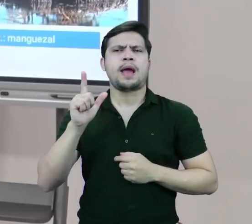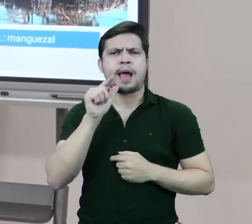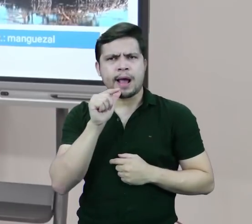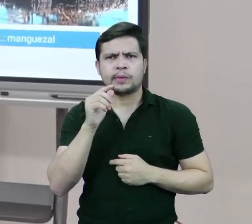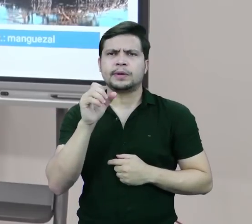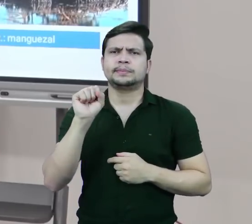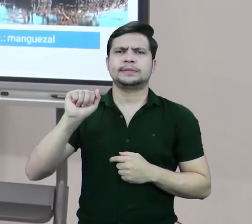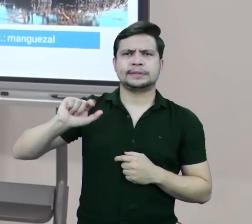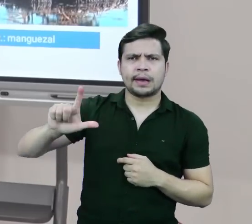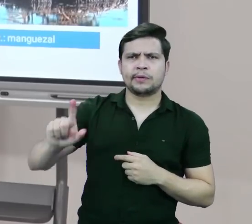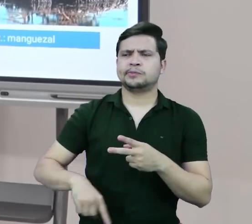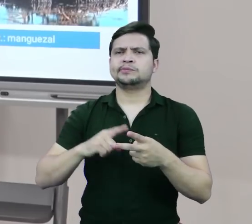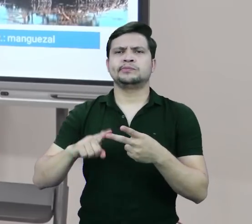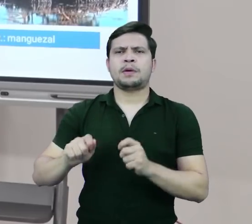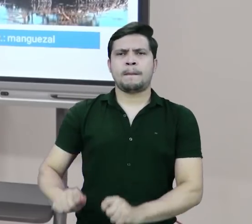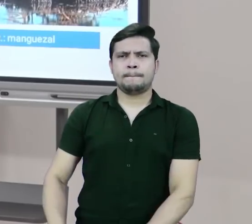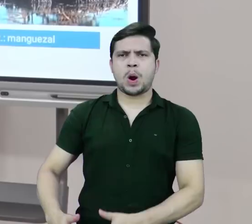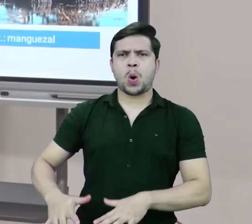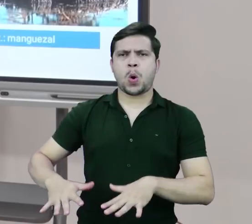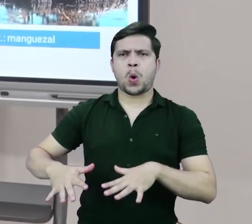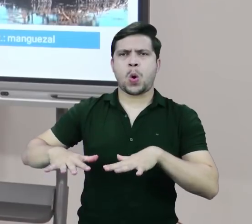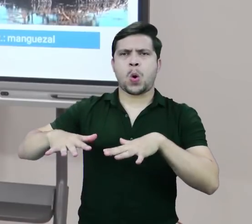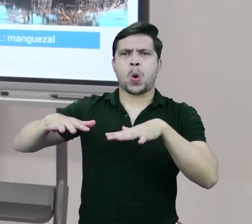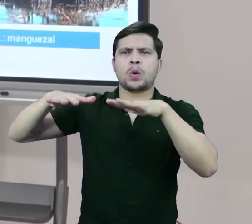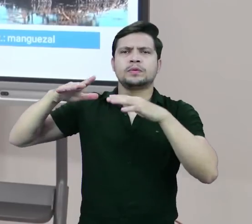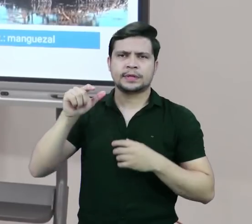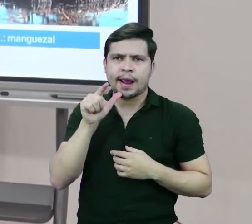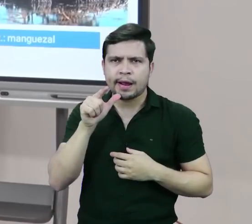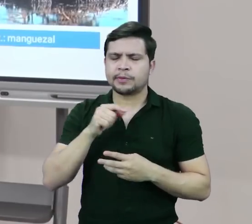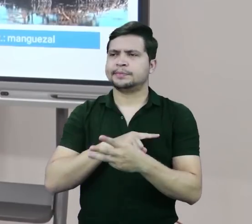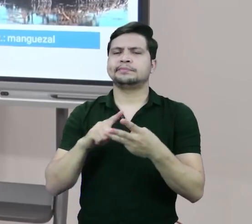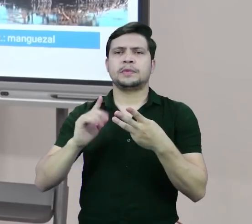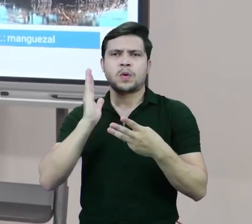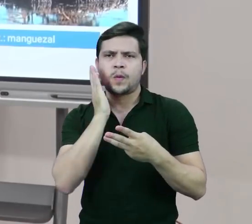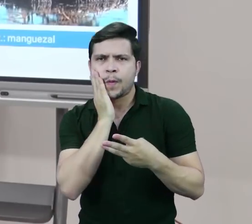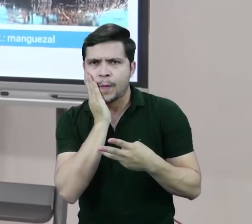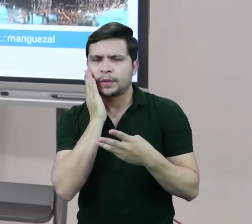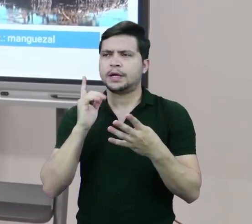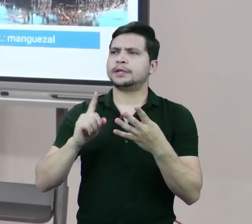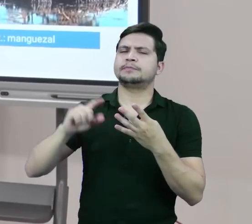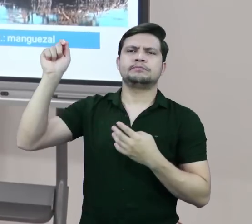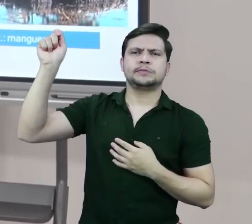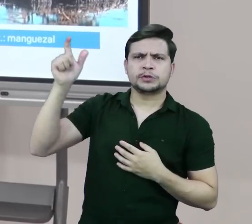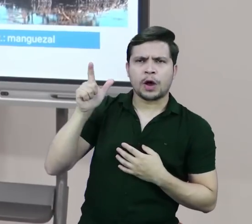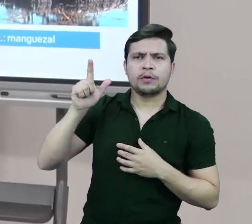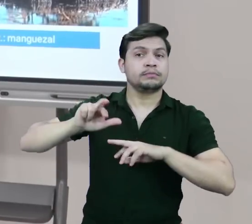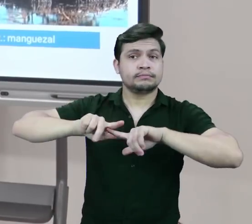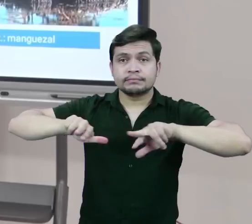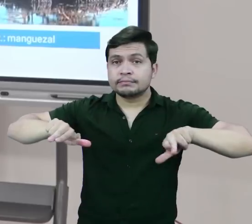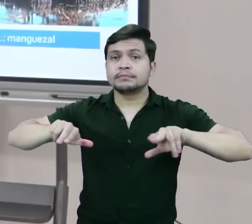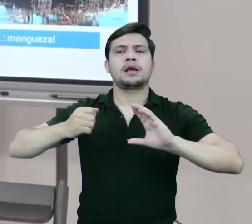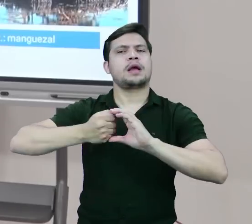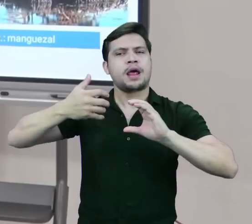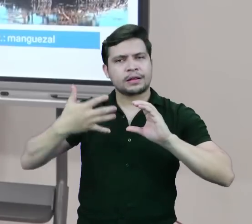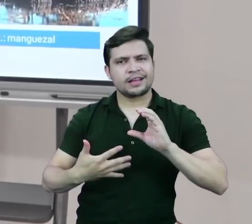de inundação, umidade, calor, incidência de sol, né? Então são características do ambiente onde